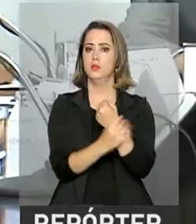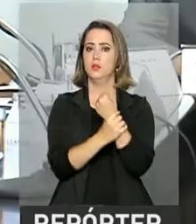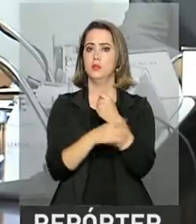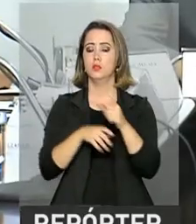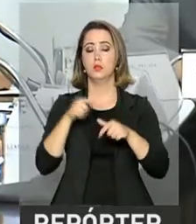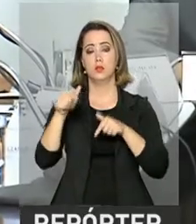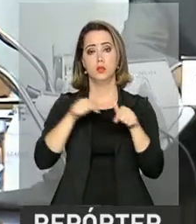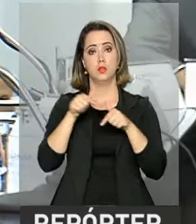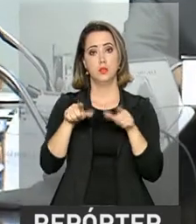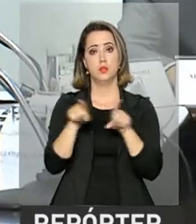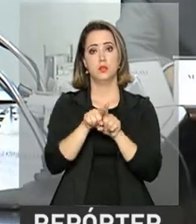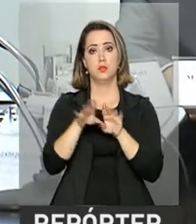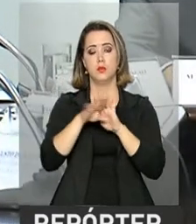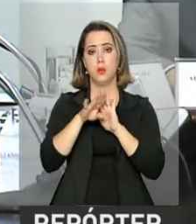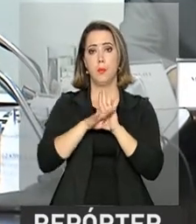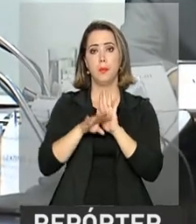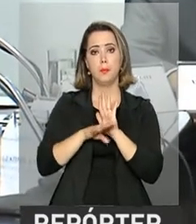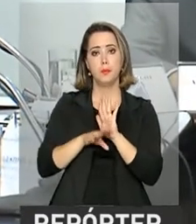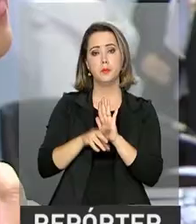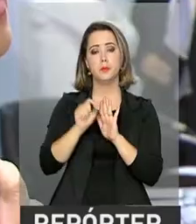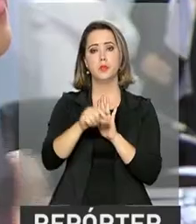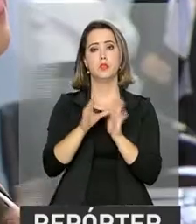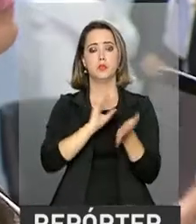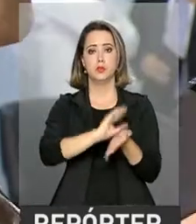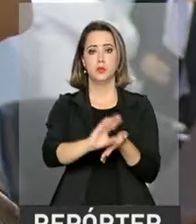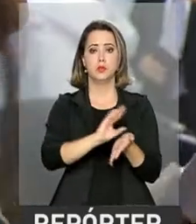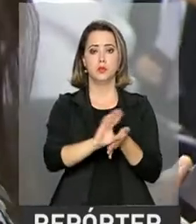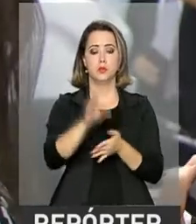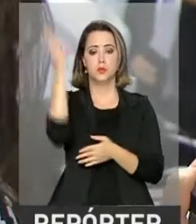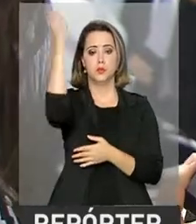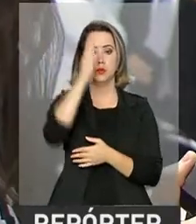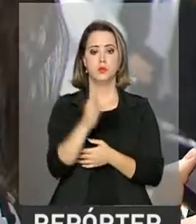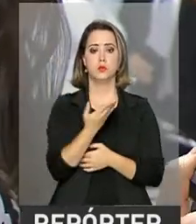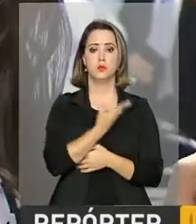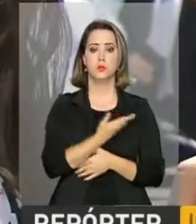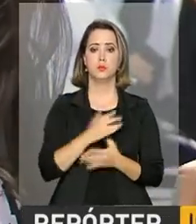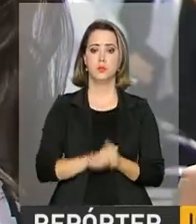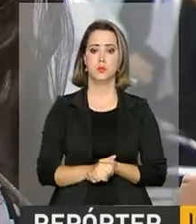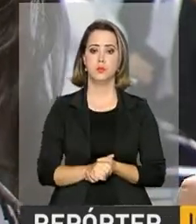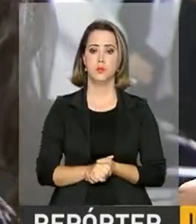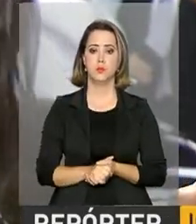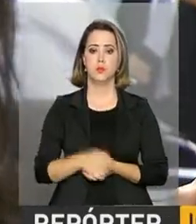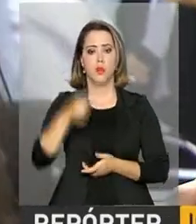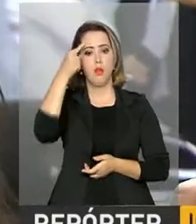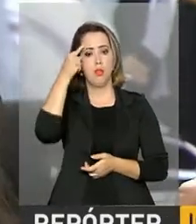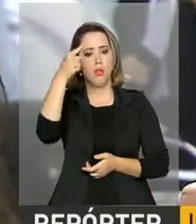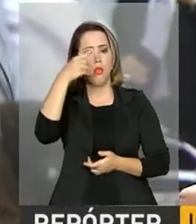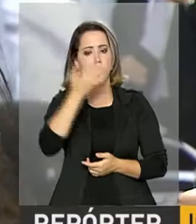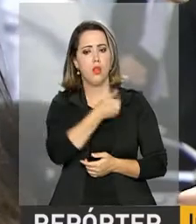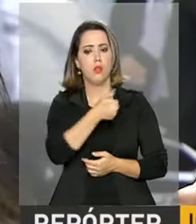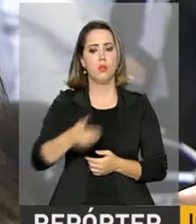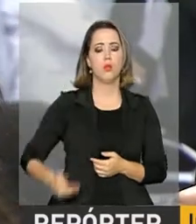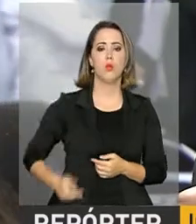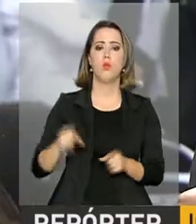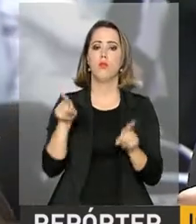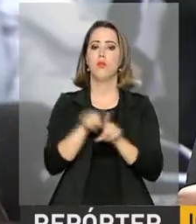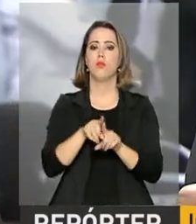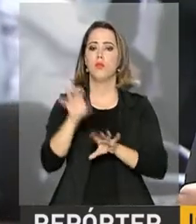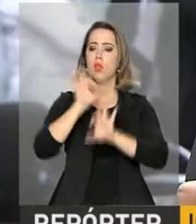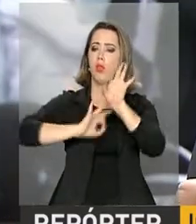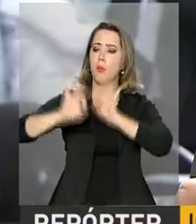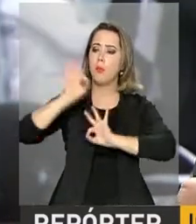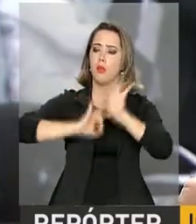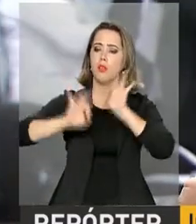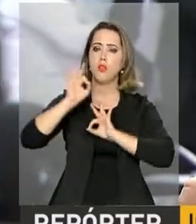às empresas com planos de investir no Brasil. A ideia do governo com a Rota 2030 é a ideia de planejar